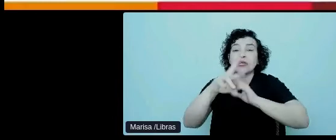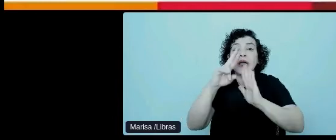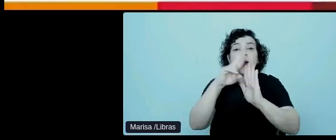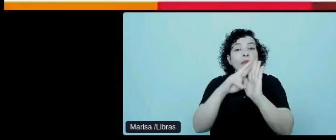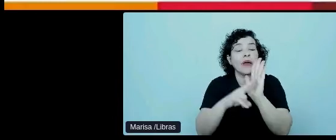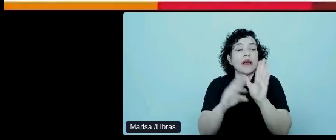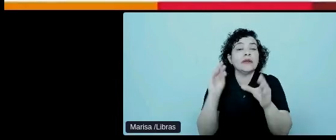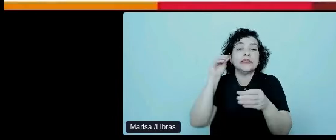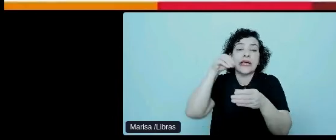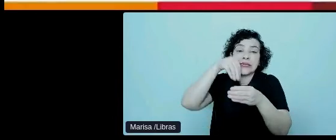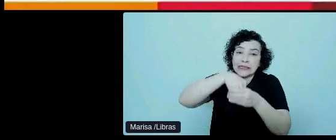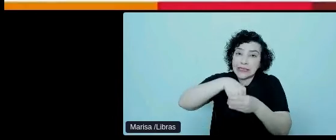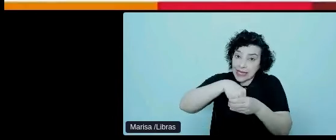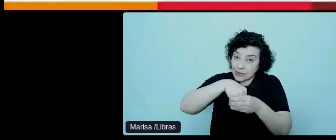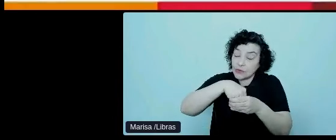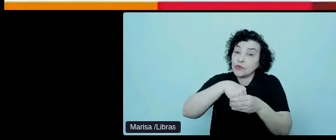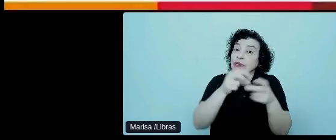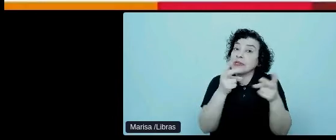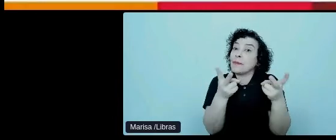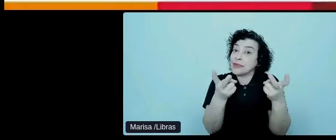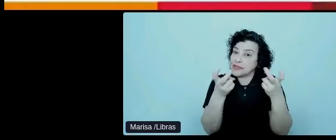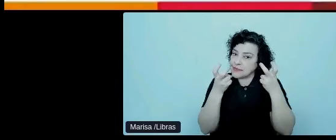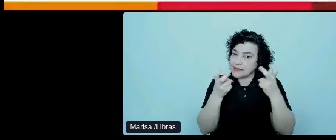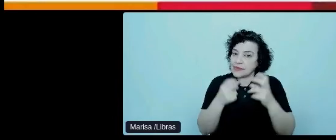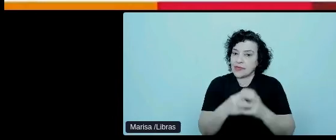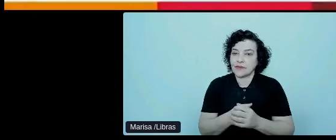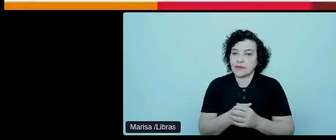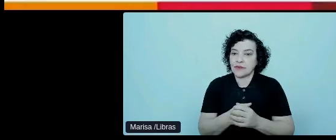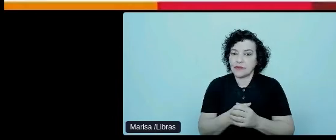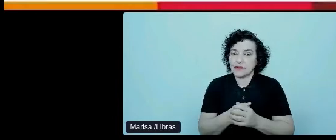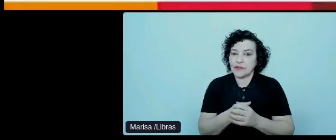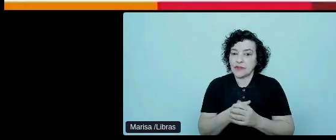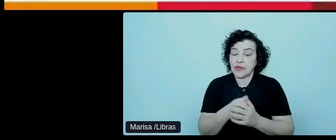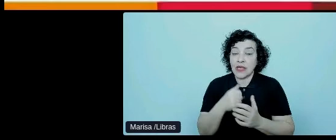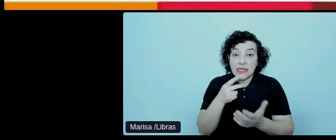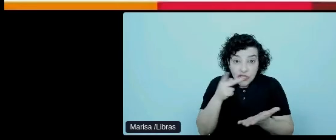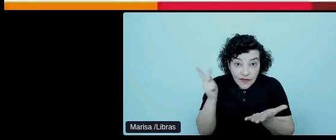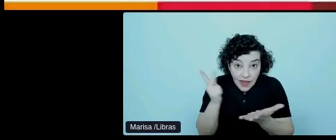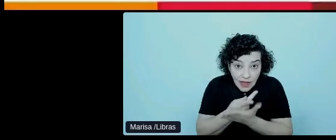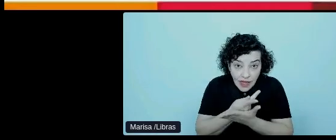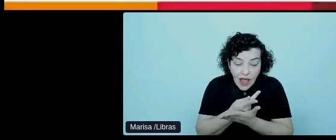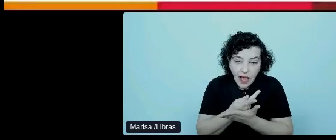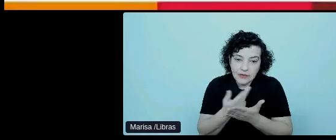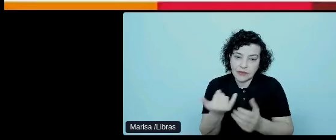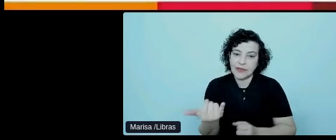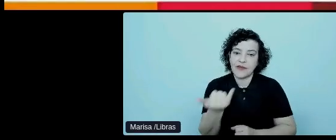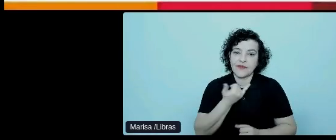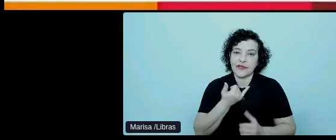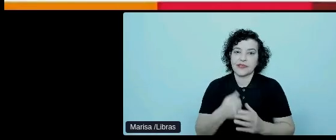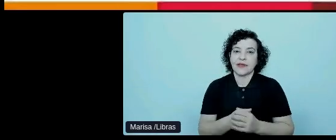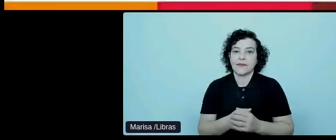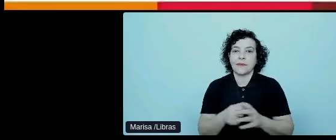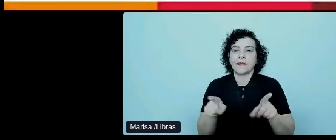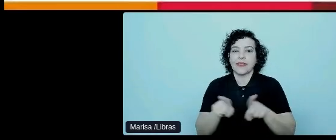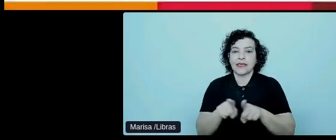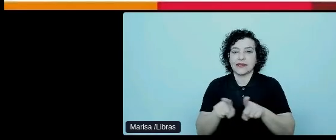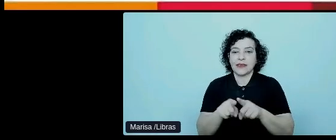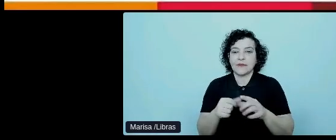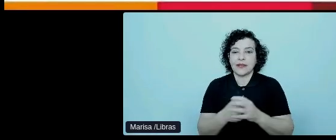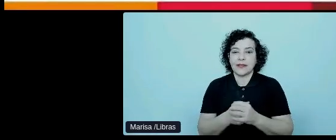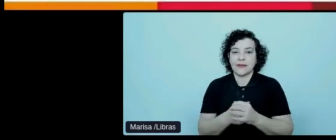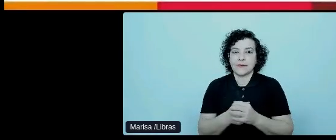do princípio perceptível. Se eu estiver falando alguma coisa errada, por favor, me corrija. E dentro da